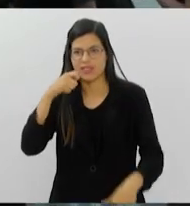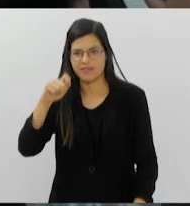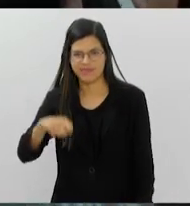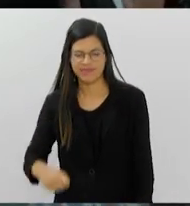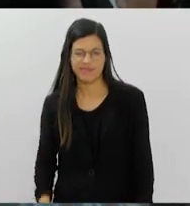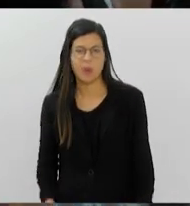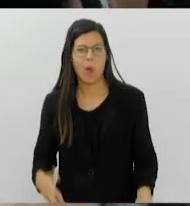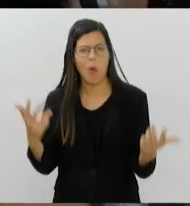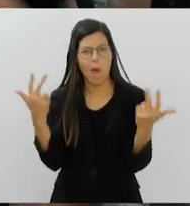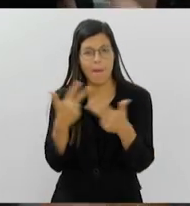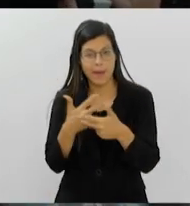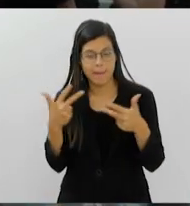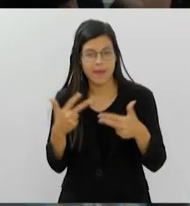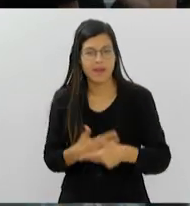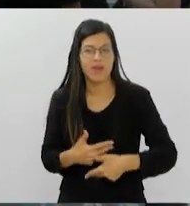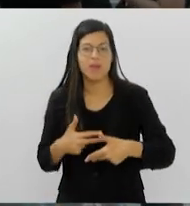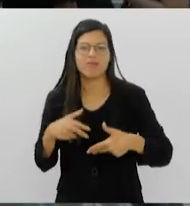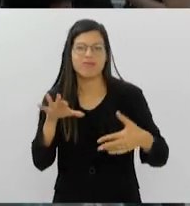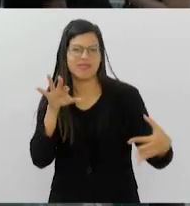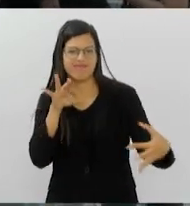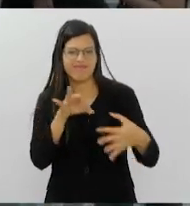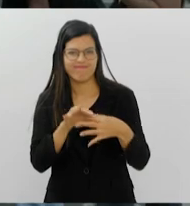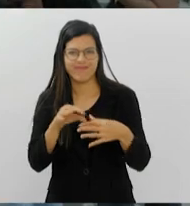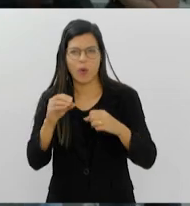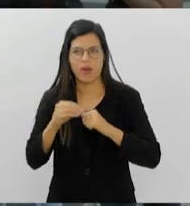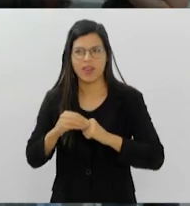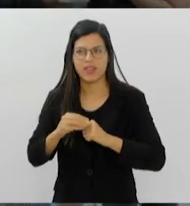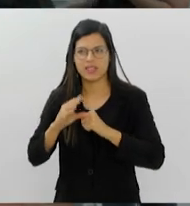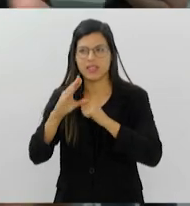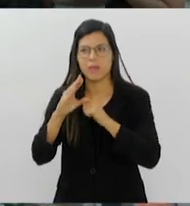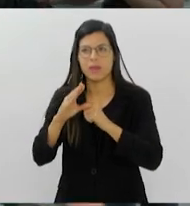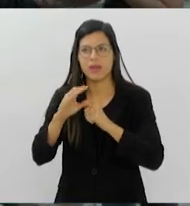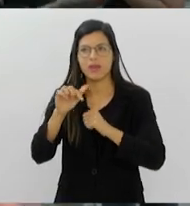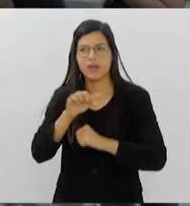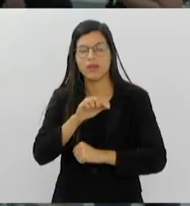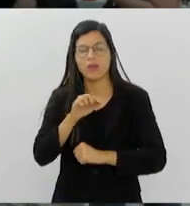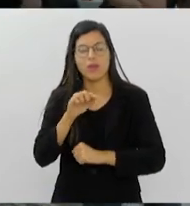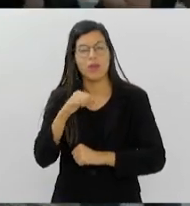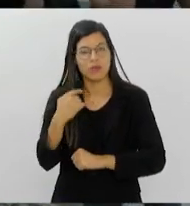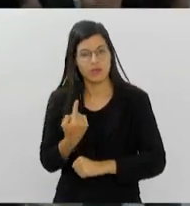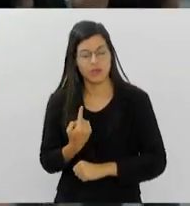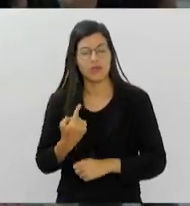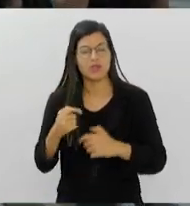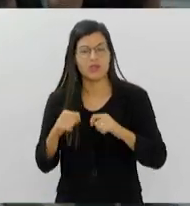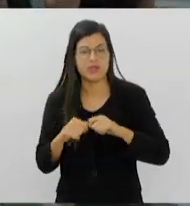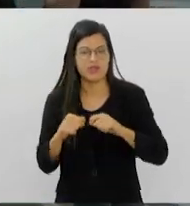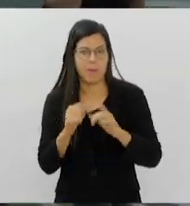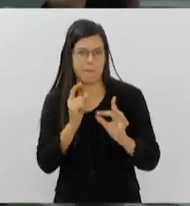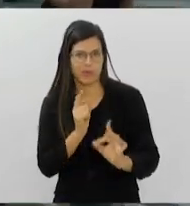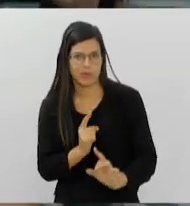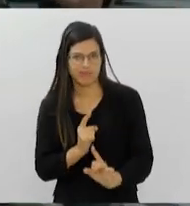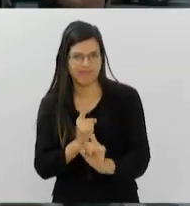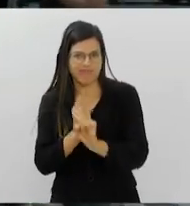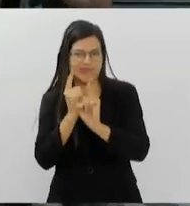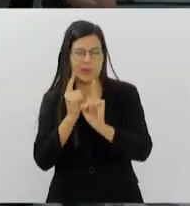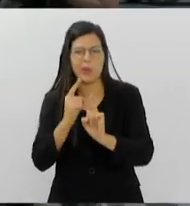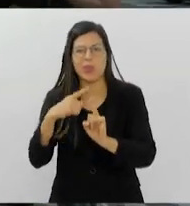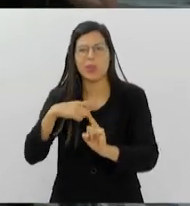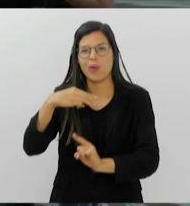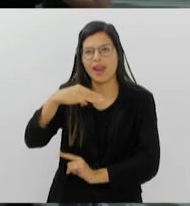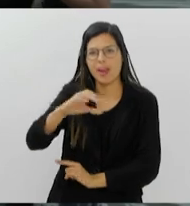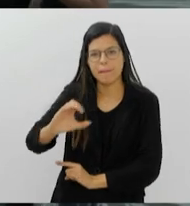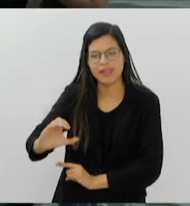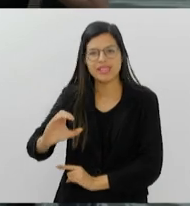si, né, ele já faz essa parte da conexão, do conhecimento. Então, quando fazemos um encontro, onde tem o MC,